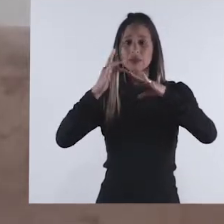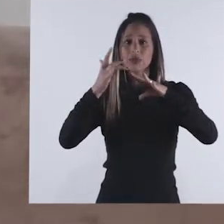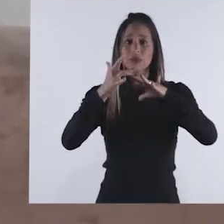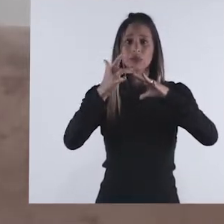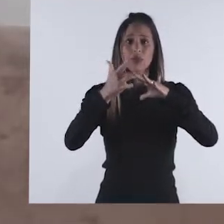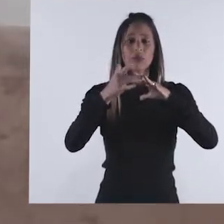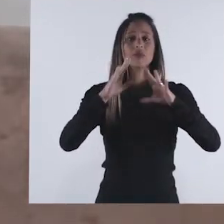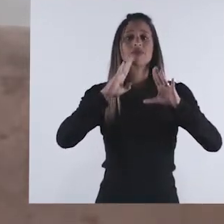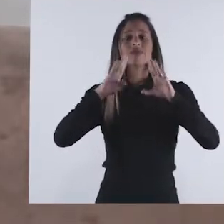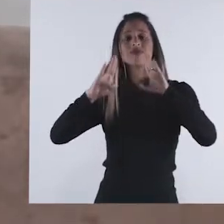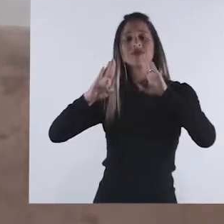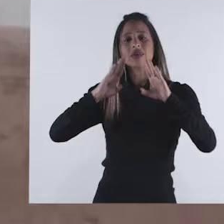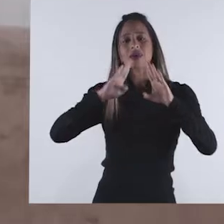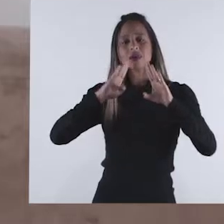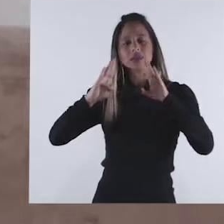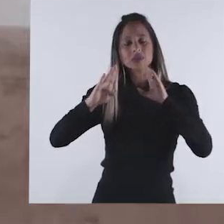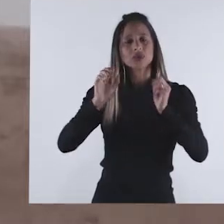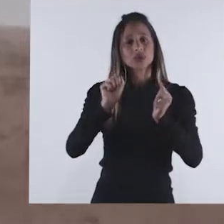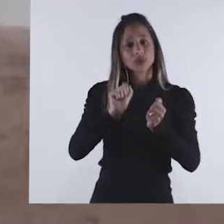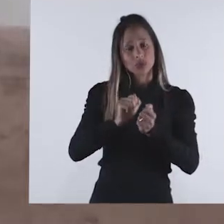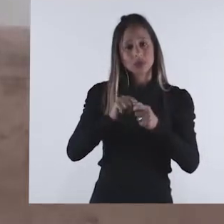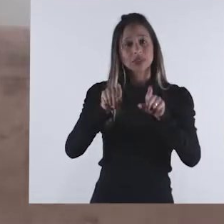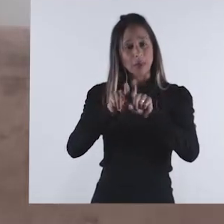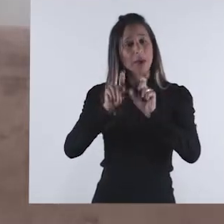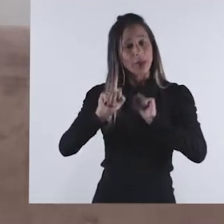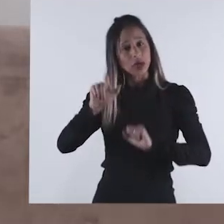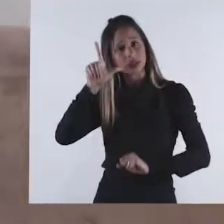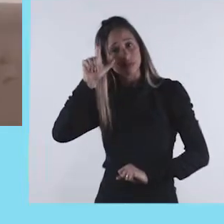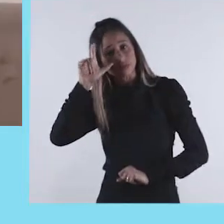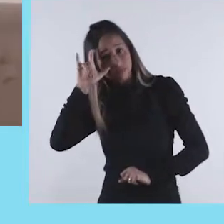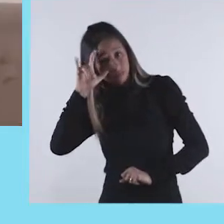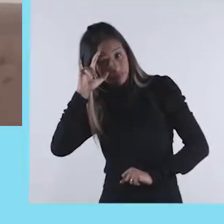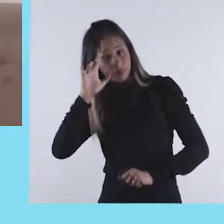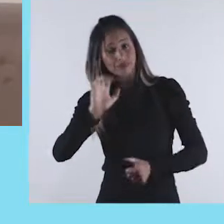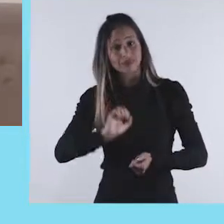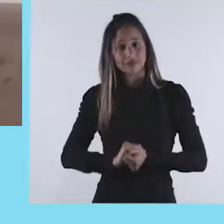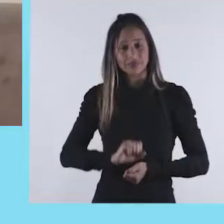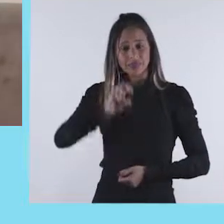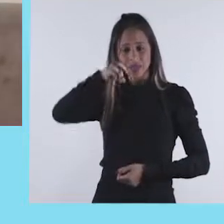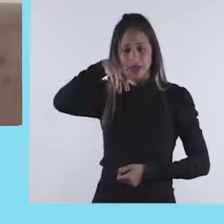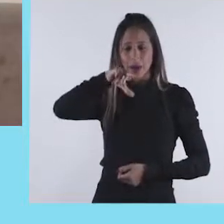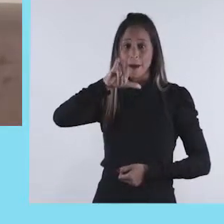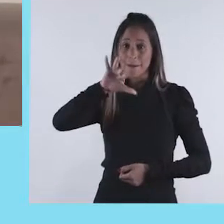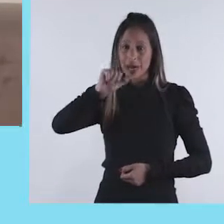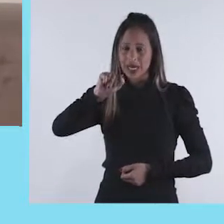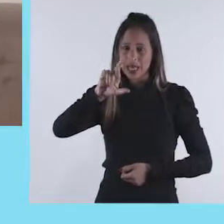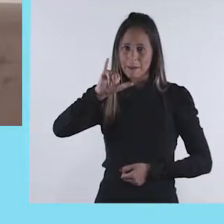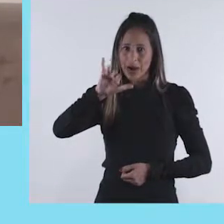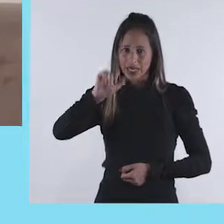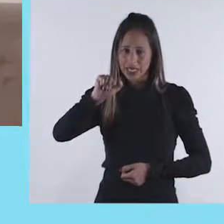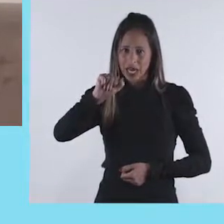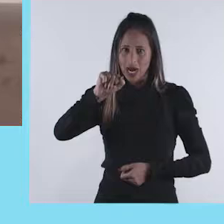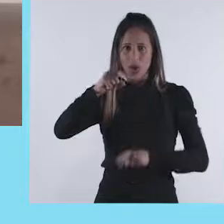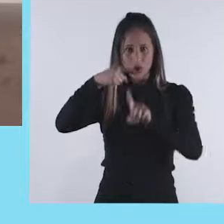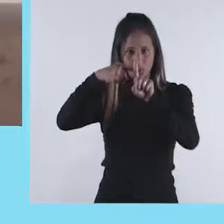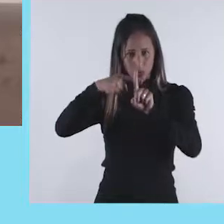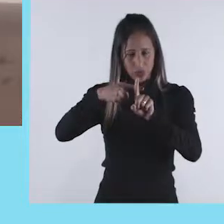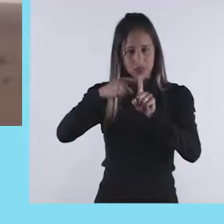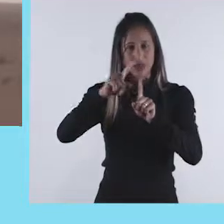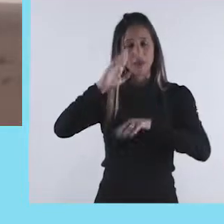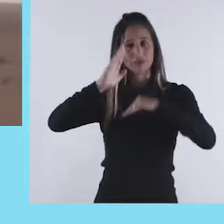no Facebook e no Instagram. Eu sou Márcia Maria Cruz, sou